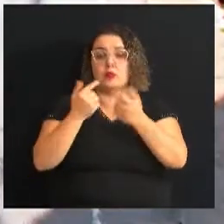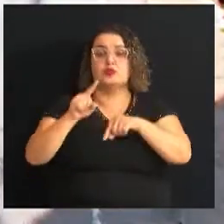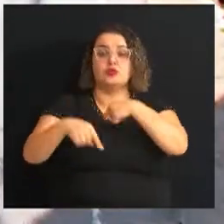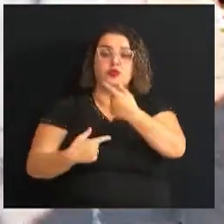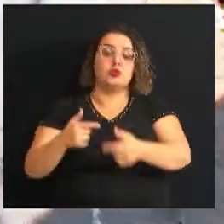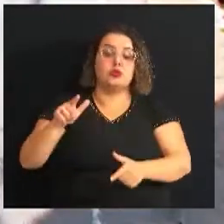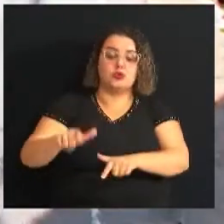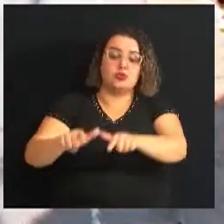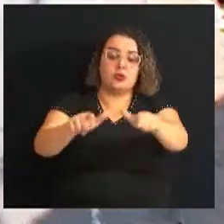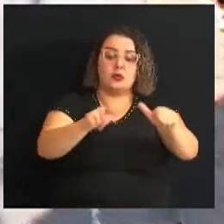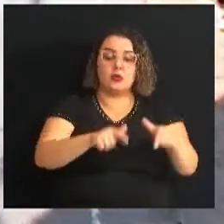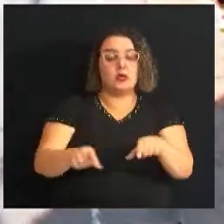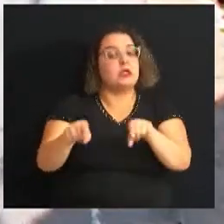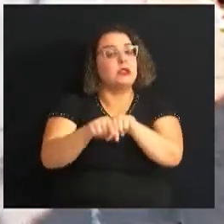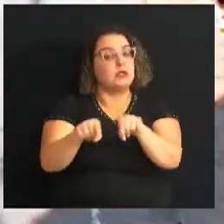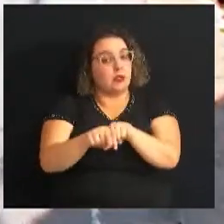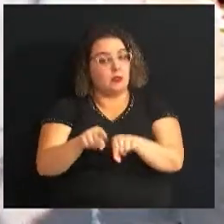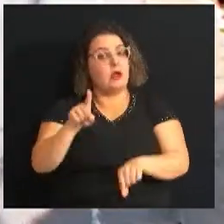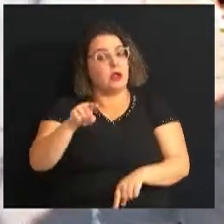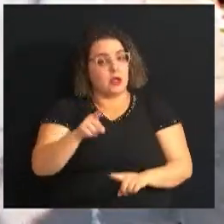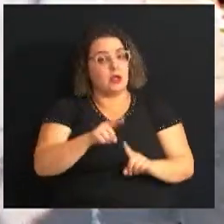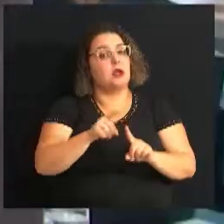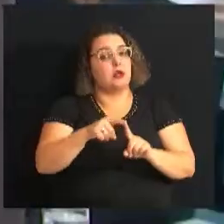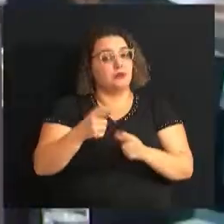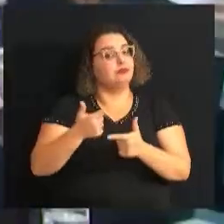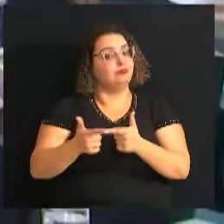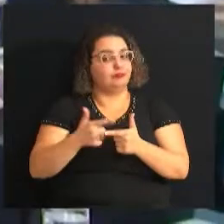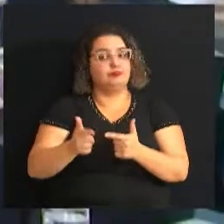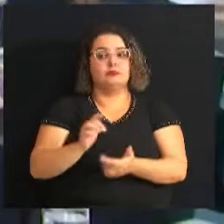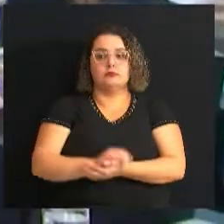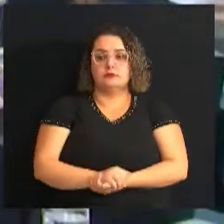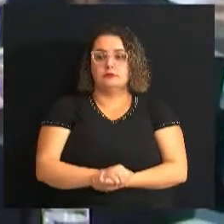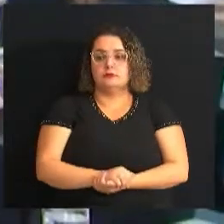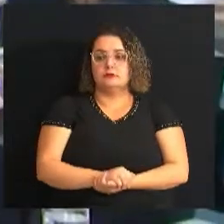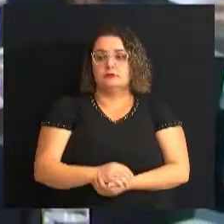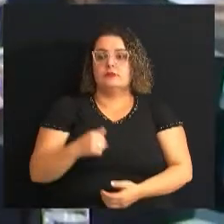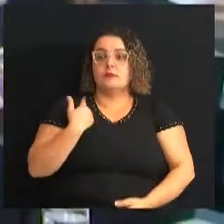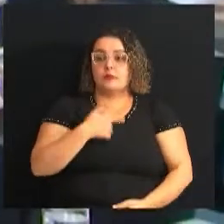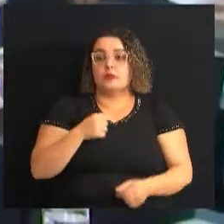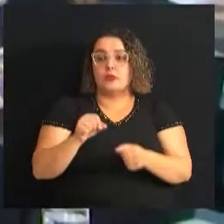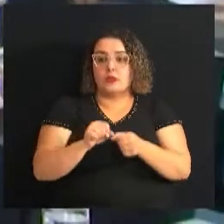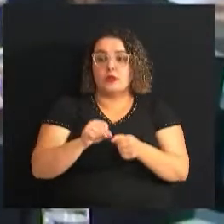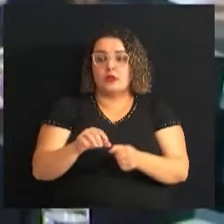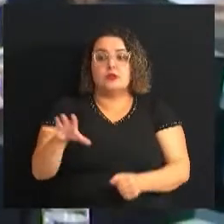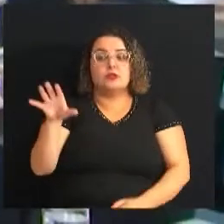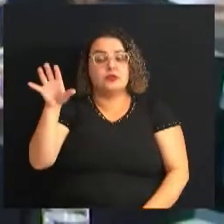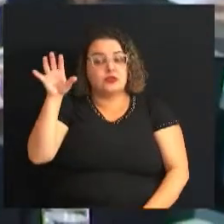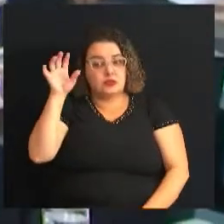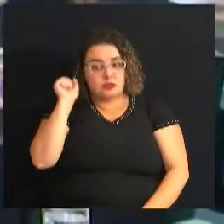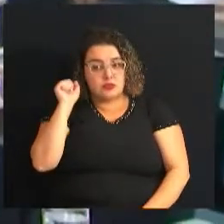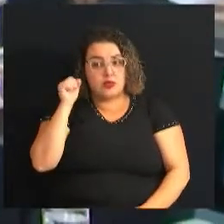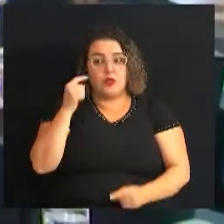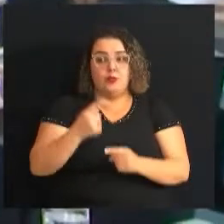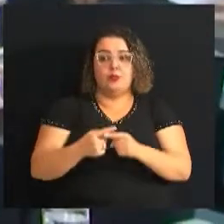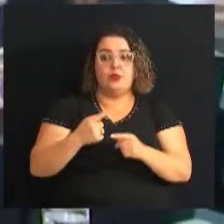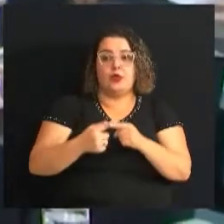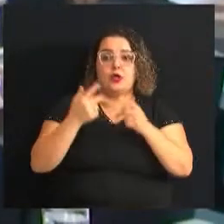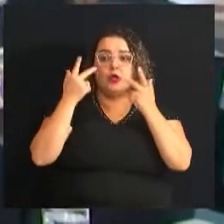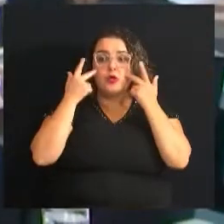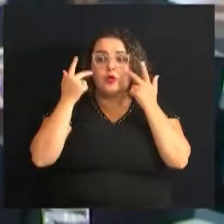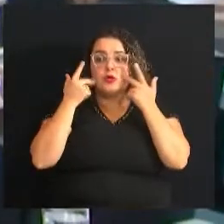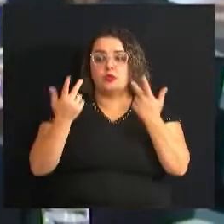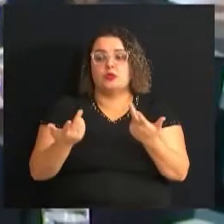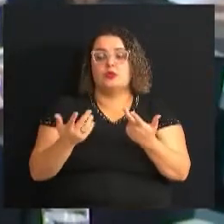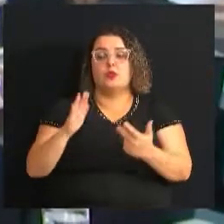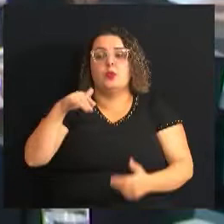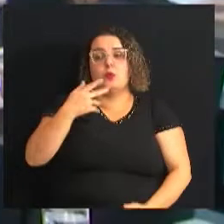que também passam por este tipo de problema. Nós fizemos uma escuta, né? Porque geralmente, quando nós